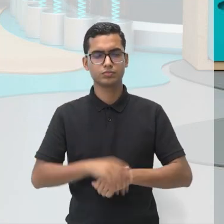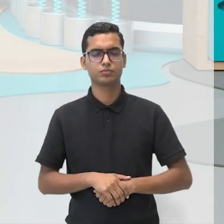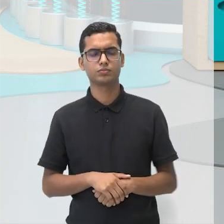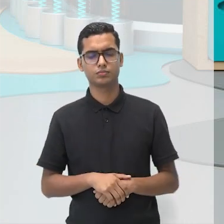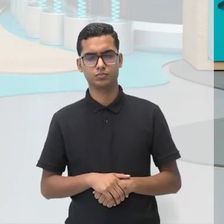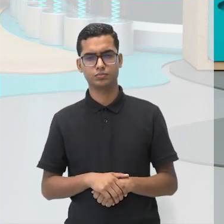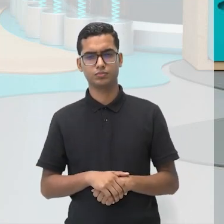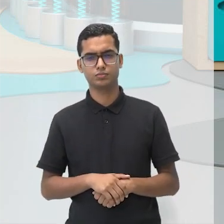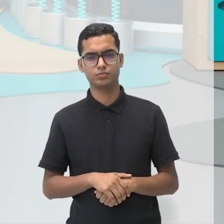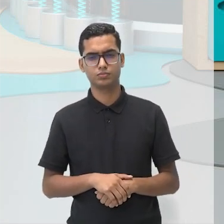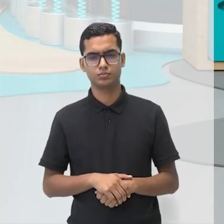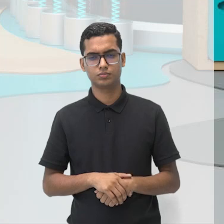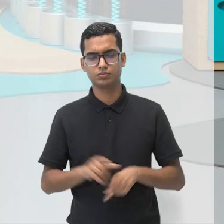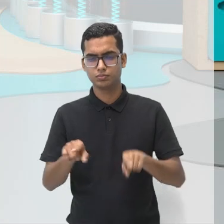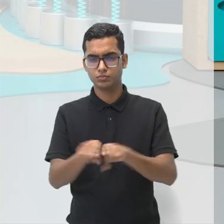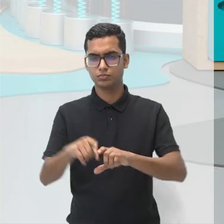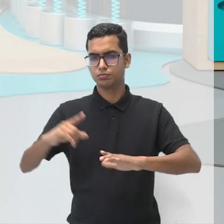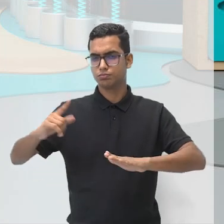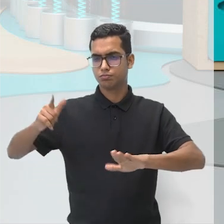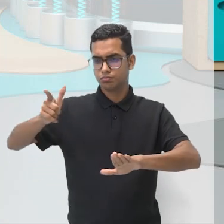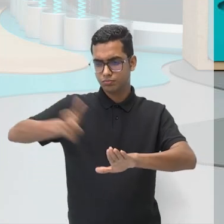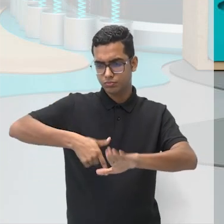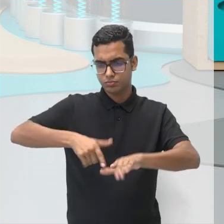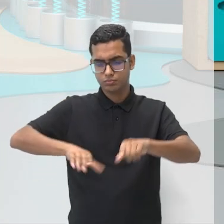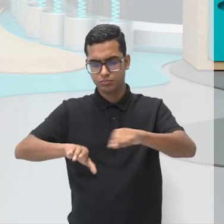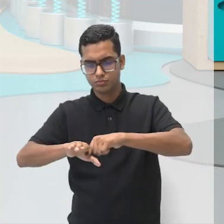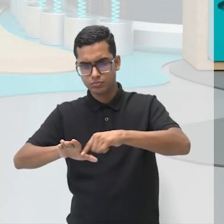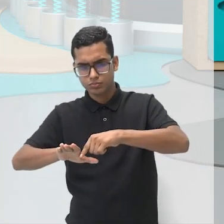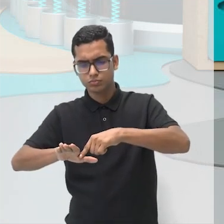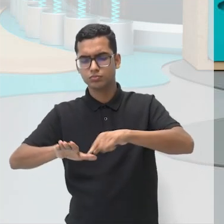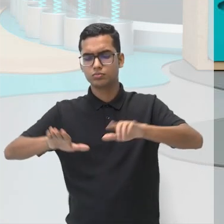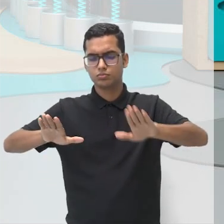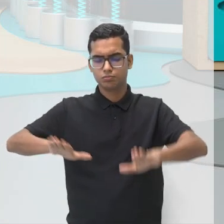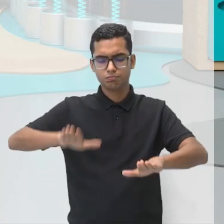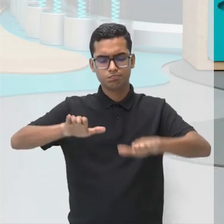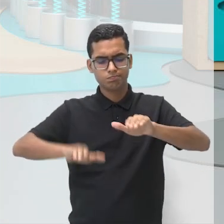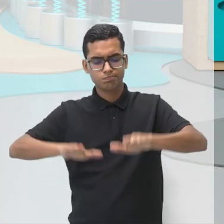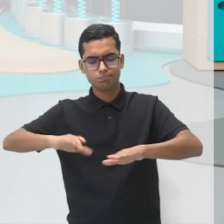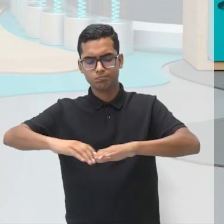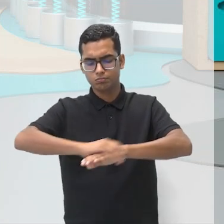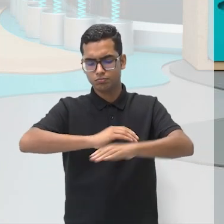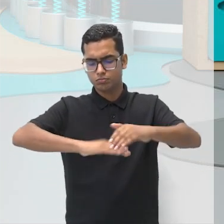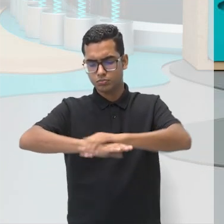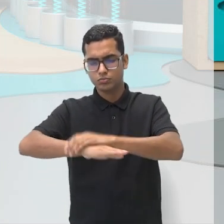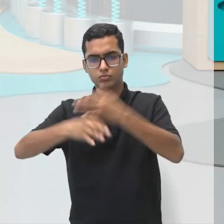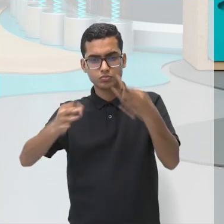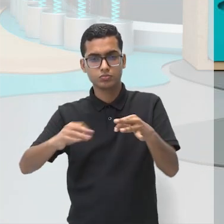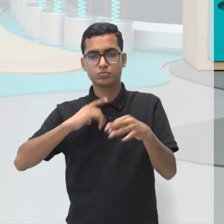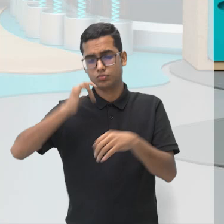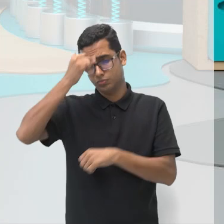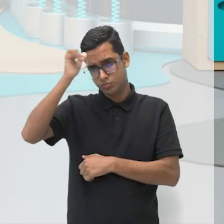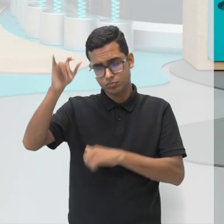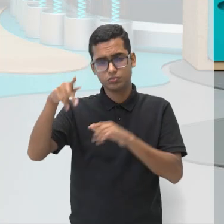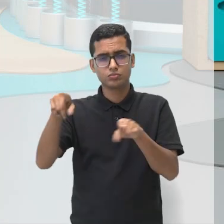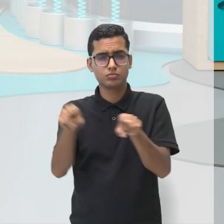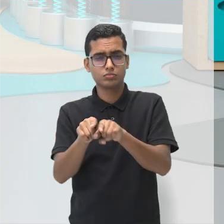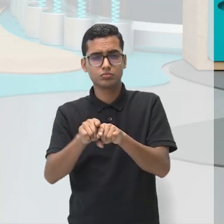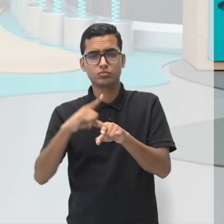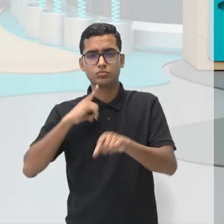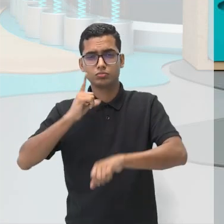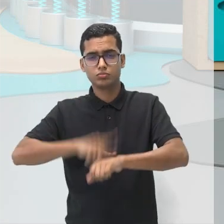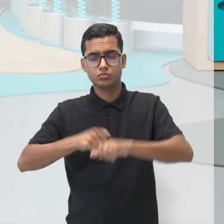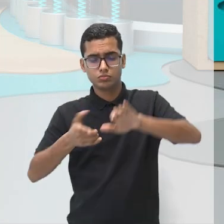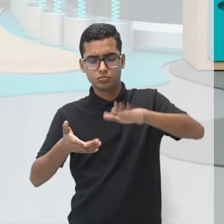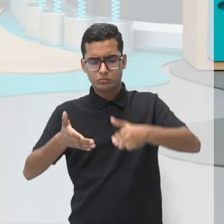Vamos adequar o calçado para não desenvolvermos ali algum desvio ou nos joelhos ou na pisada